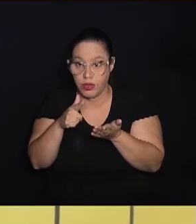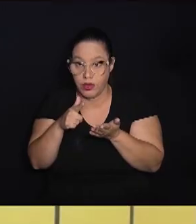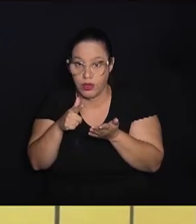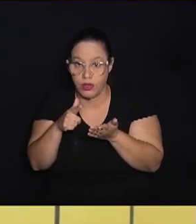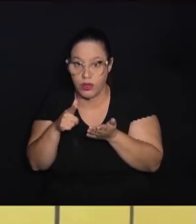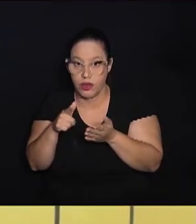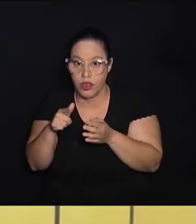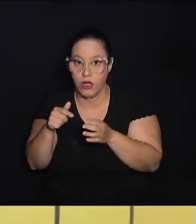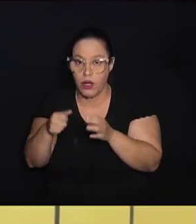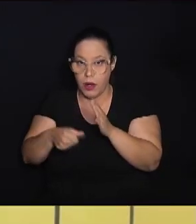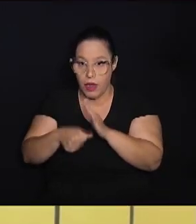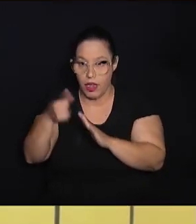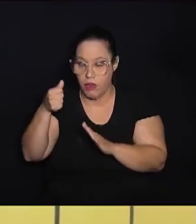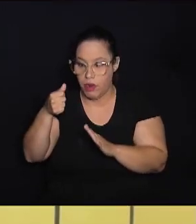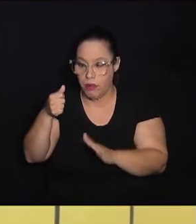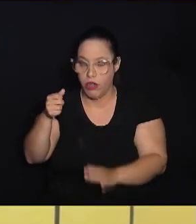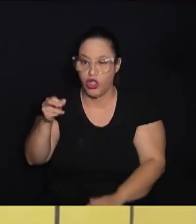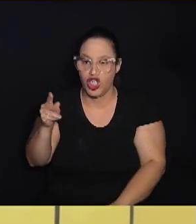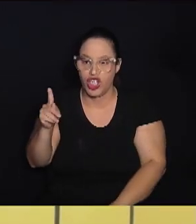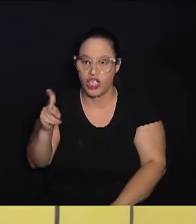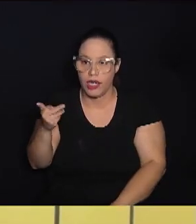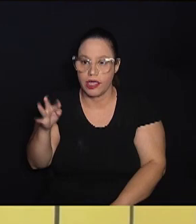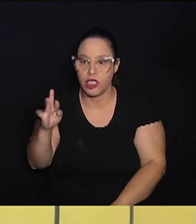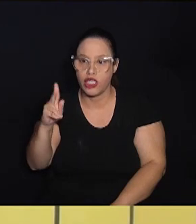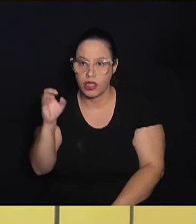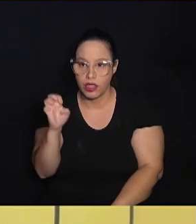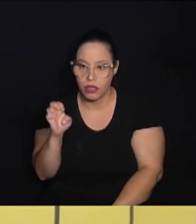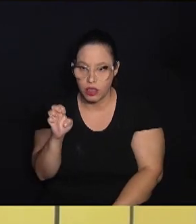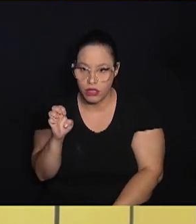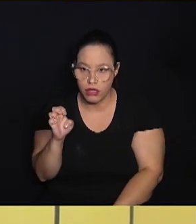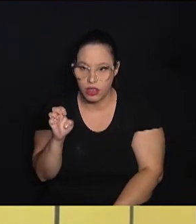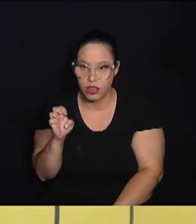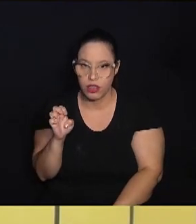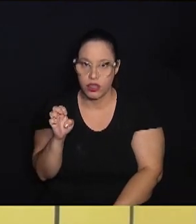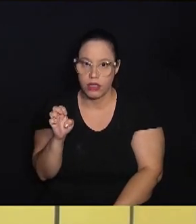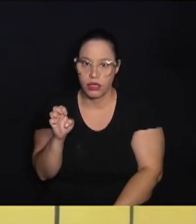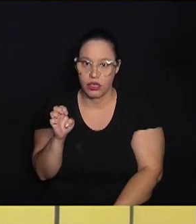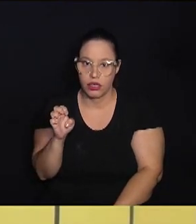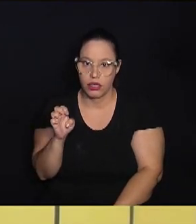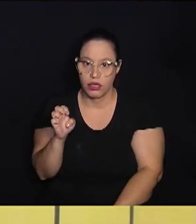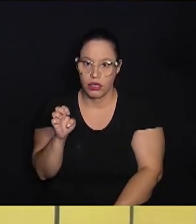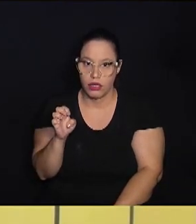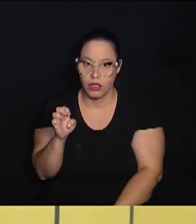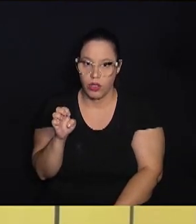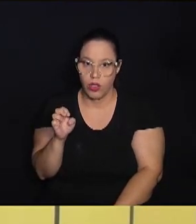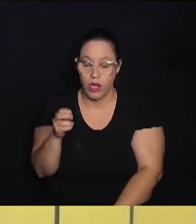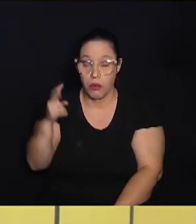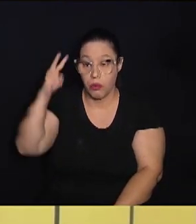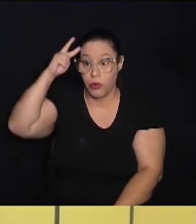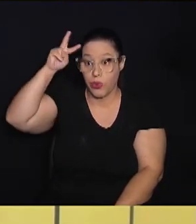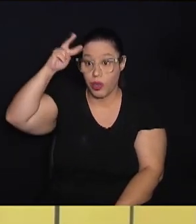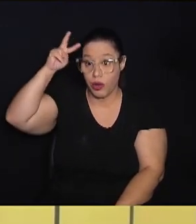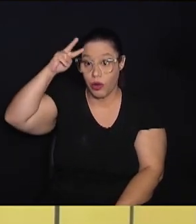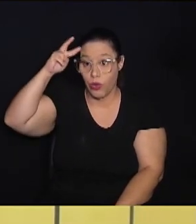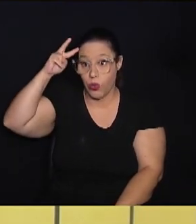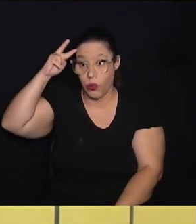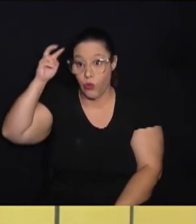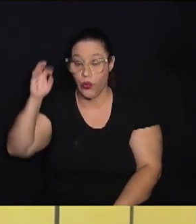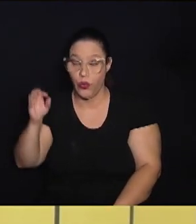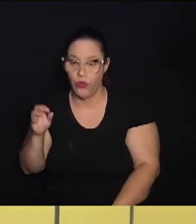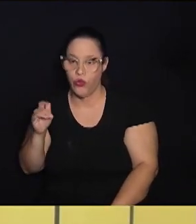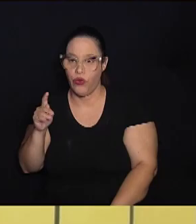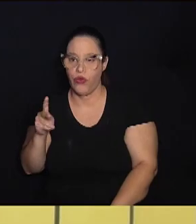primeiro charge tá a charge geralmente é S um quatro só às vezes são dois mas a charge é muito histori lógica ela é muito ligada ao fato que tá